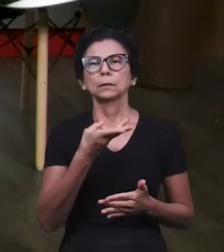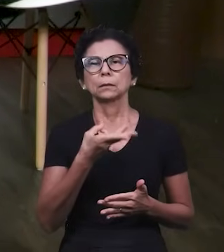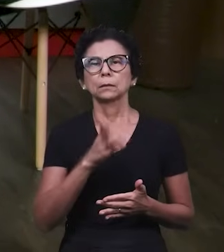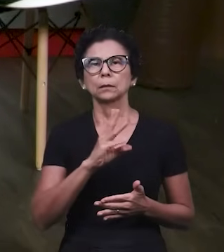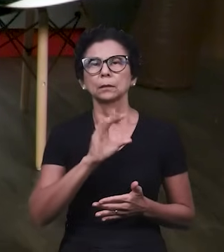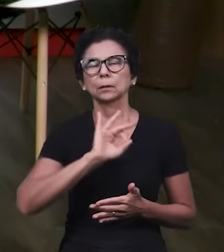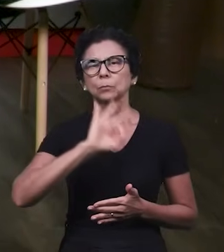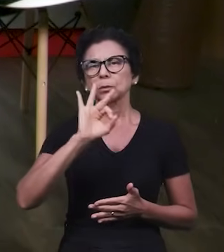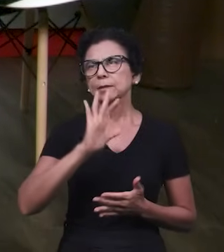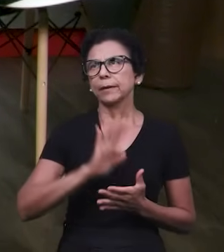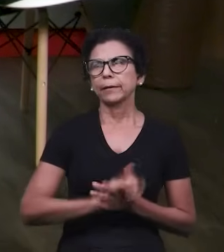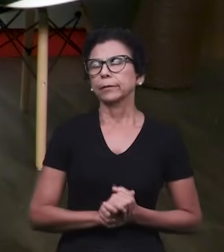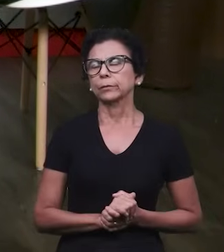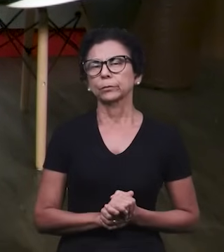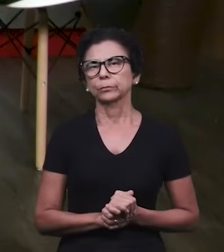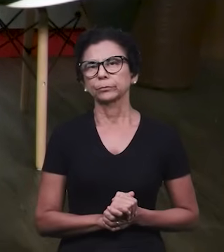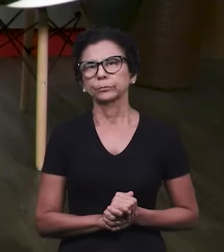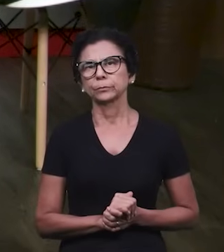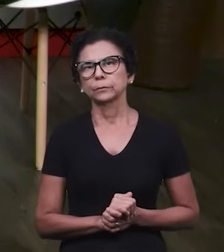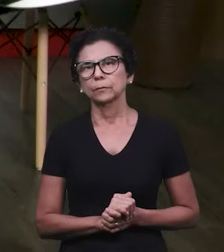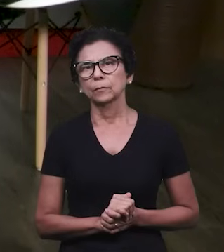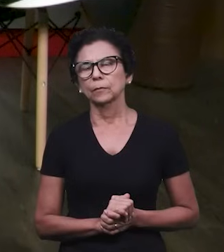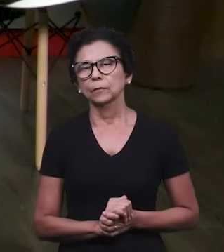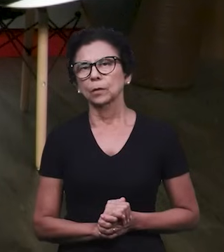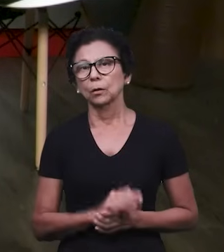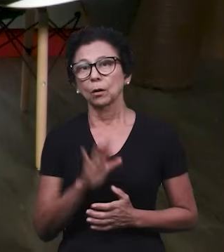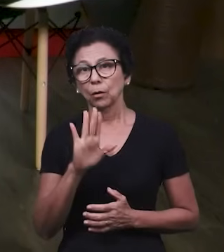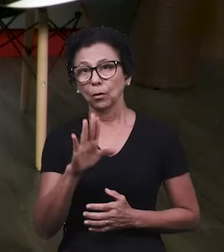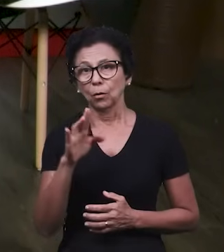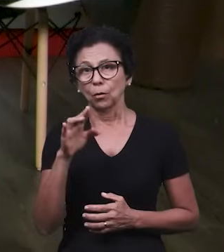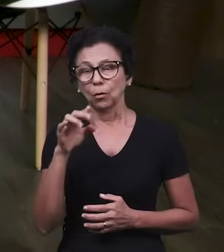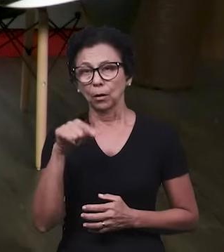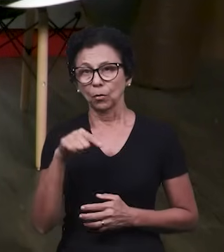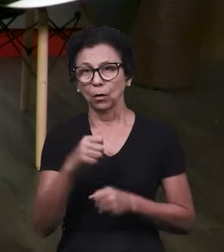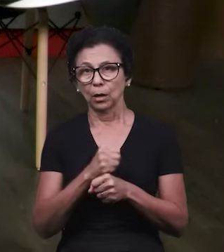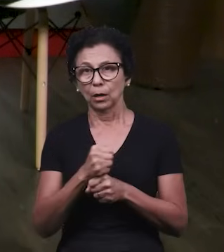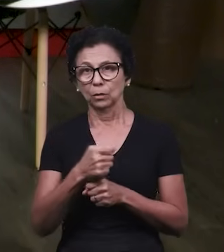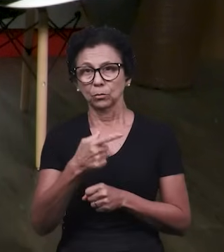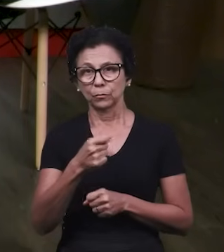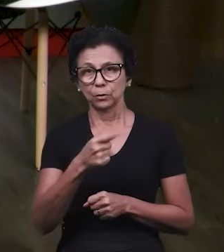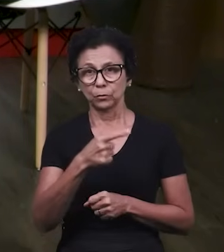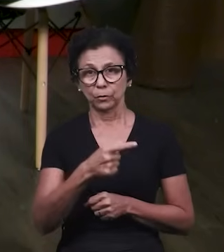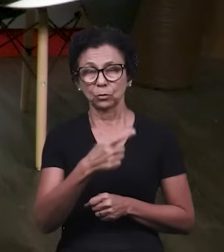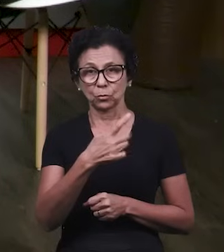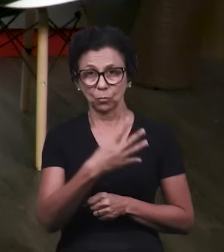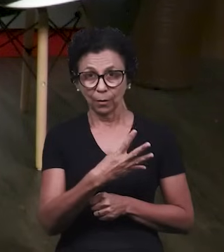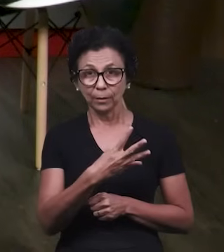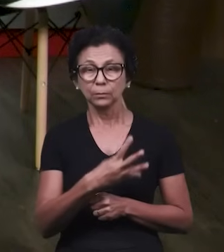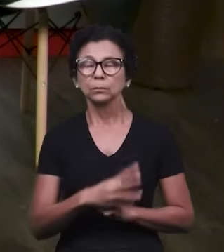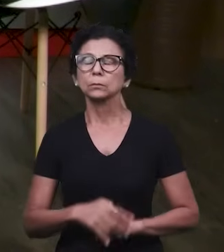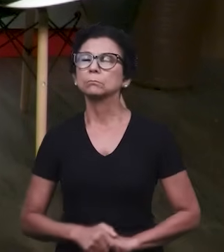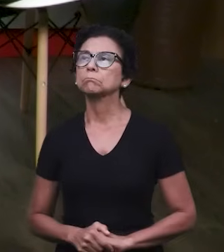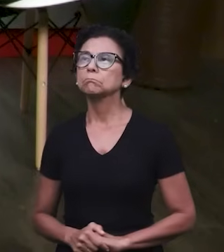Um terço do verde. Isso. Olha, esse ano nós tivemos um dos